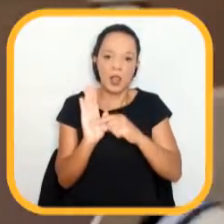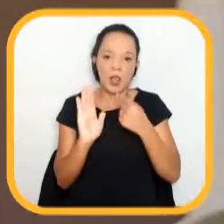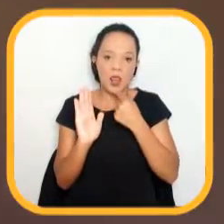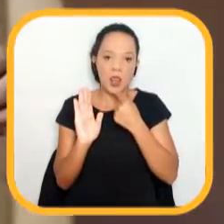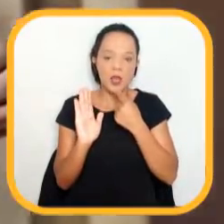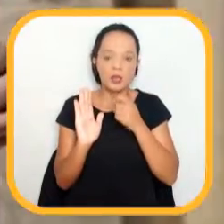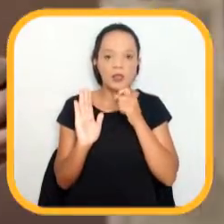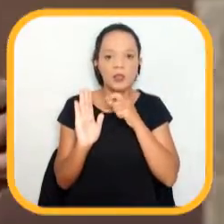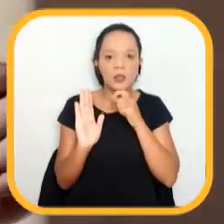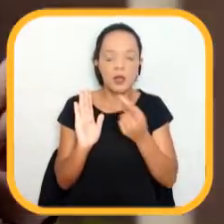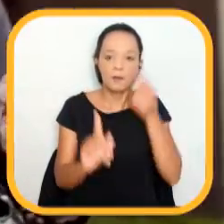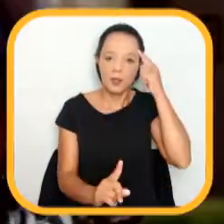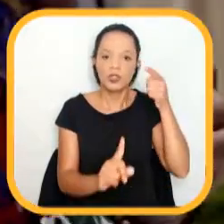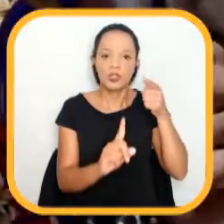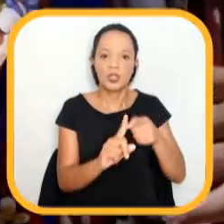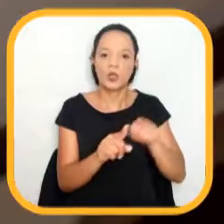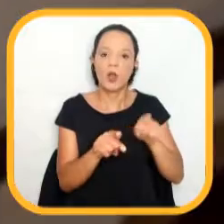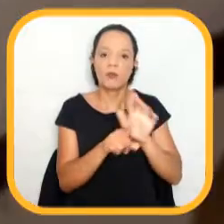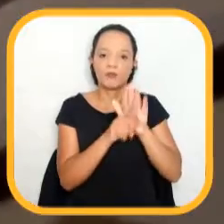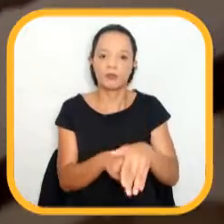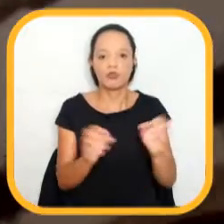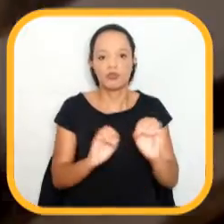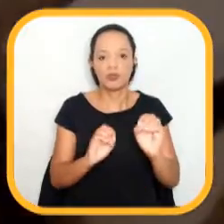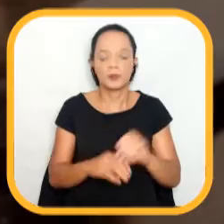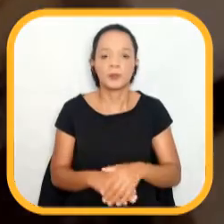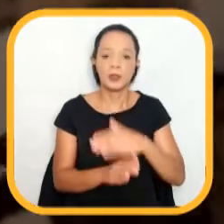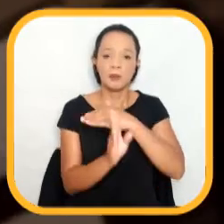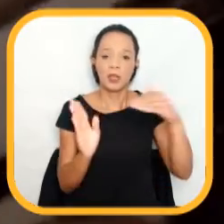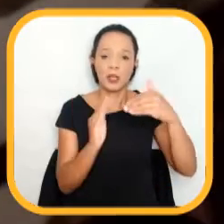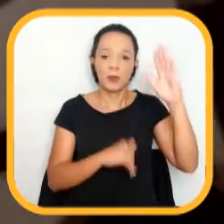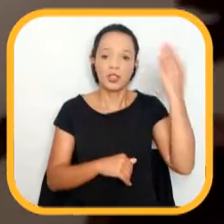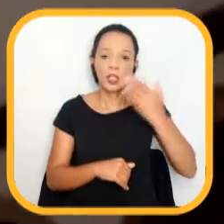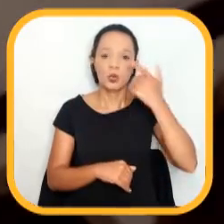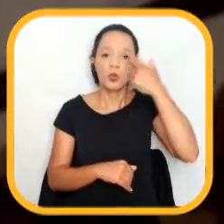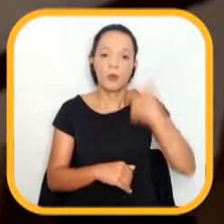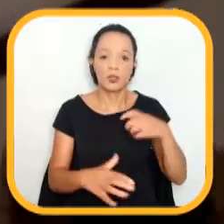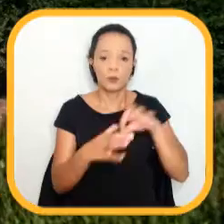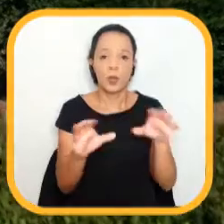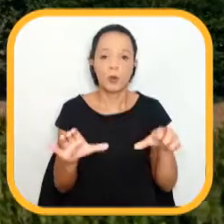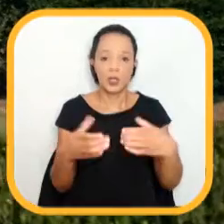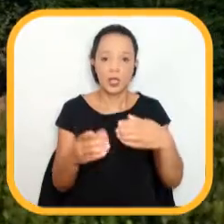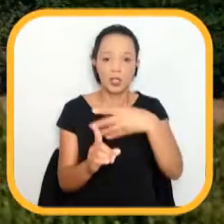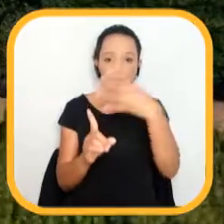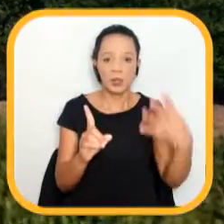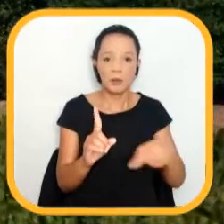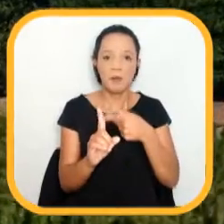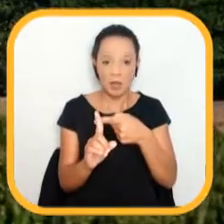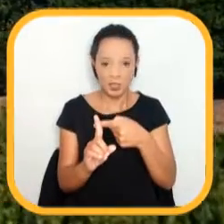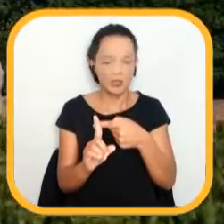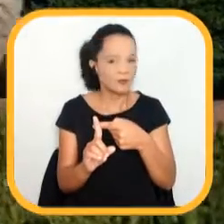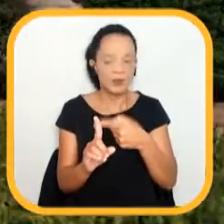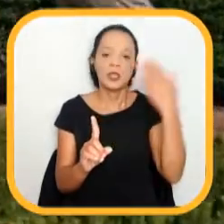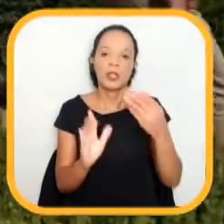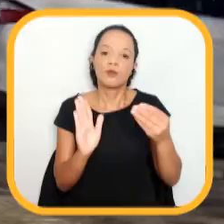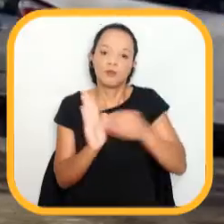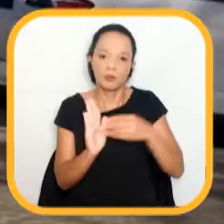que eles se posicionam como um destino de não discriminação. Mais de metade dos direitos humanos no que toca à comunidade